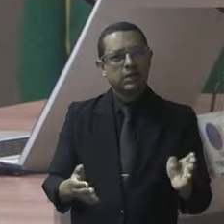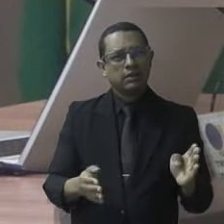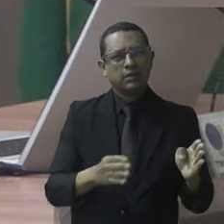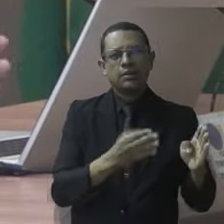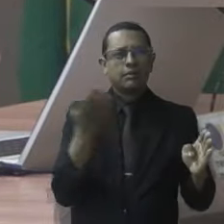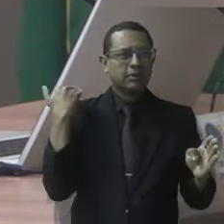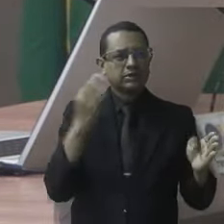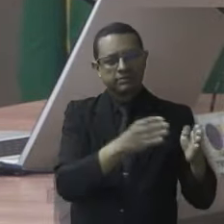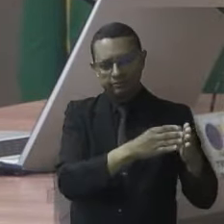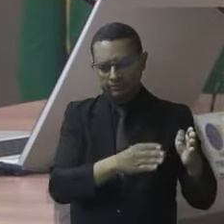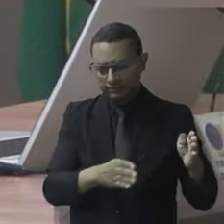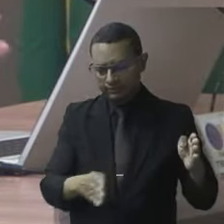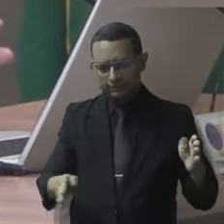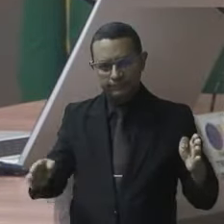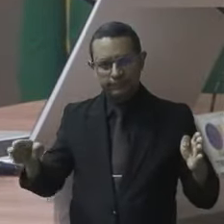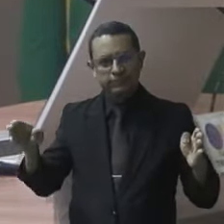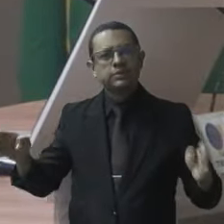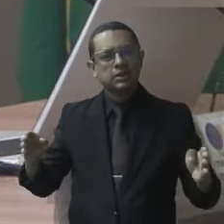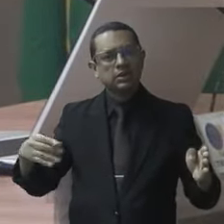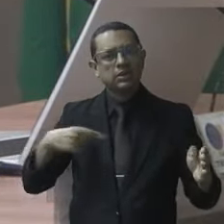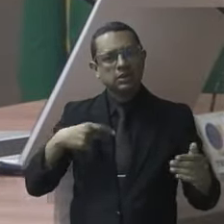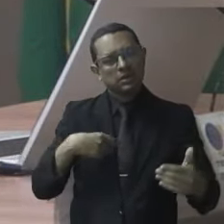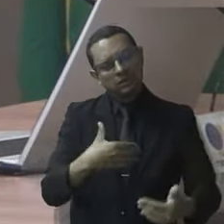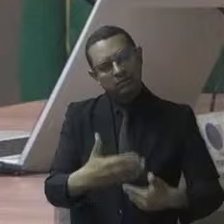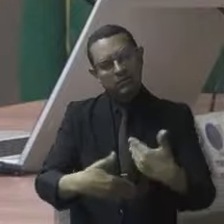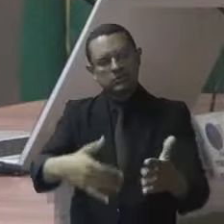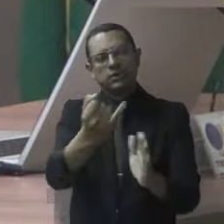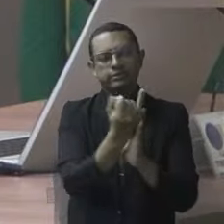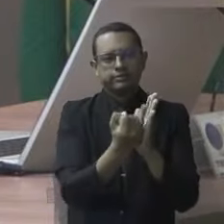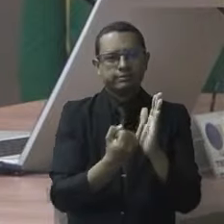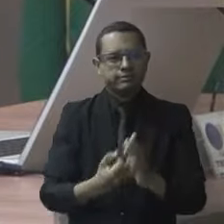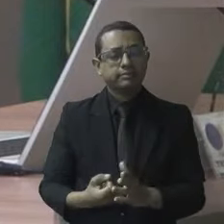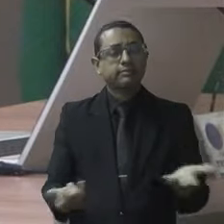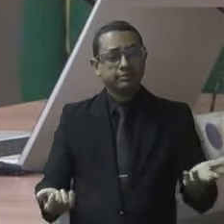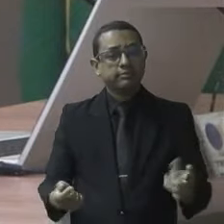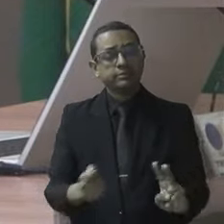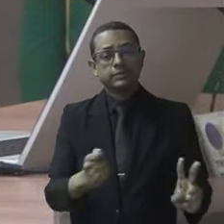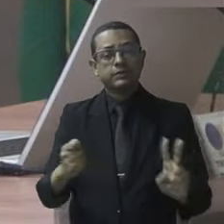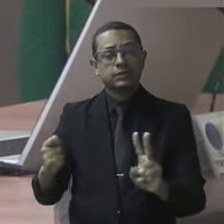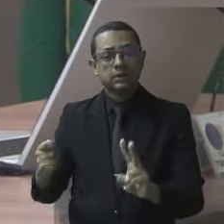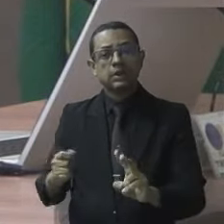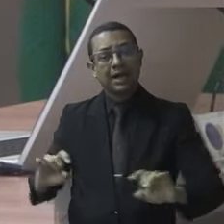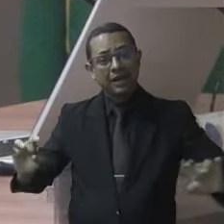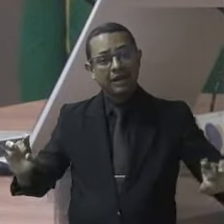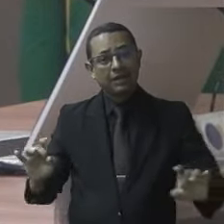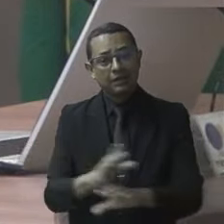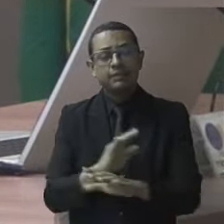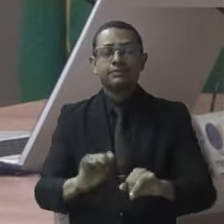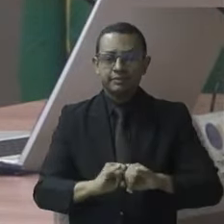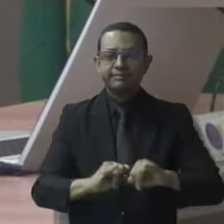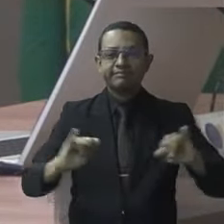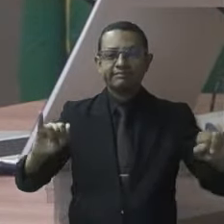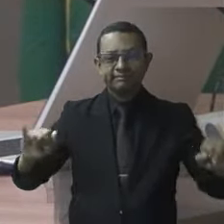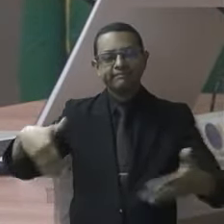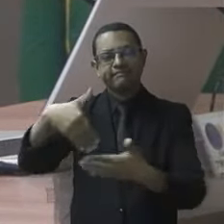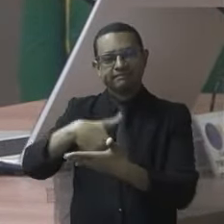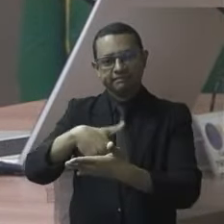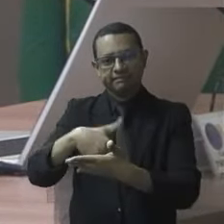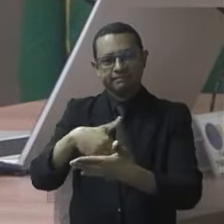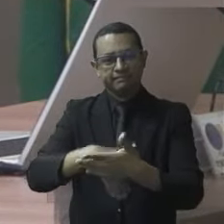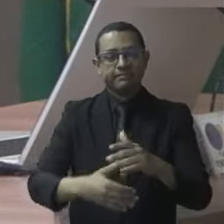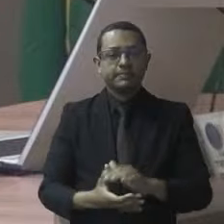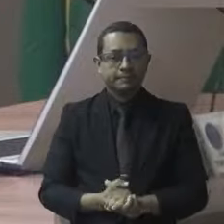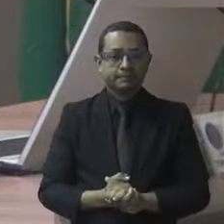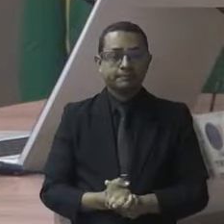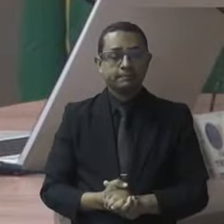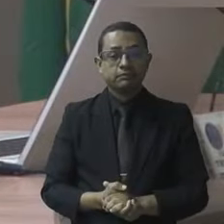Assim aconteceu no processo de registro de candidatura e finalizando com a propaganda. E,